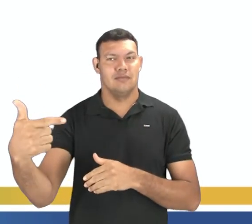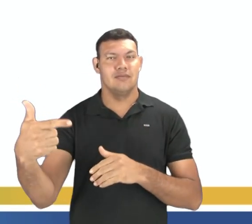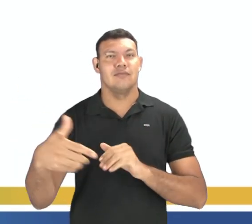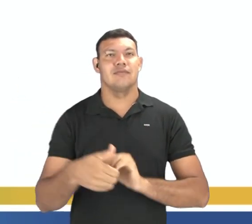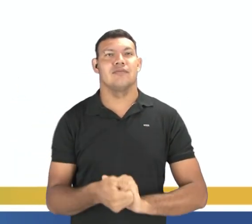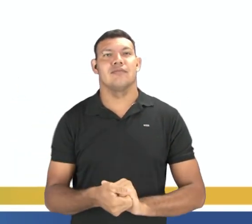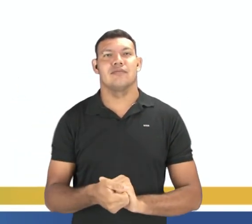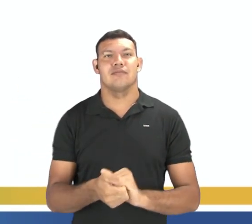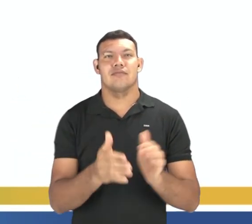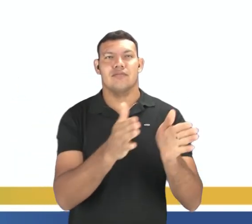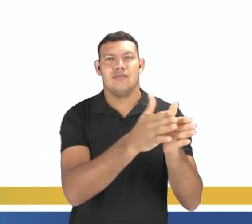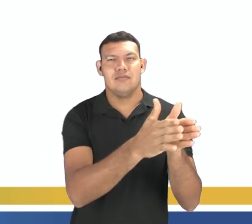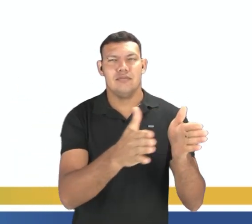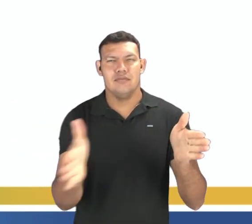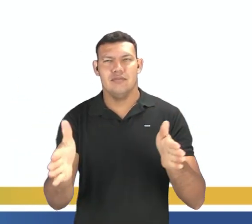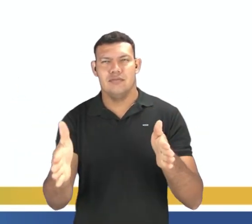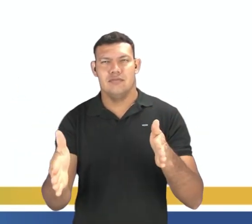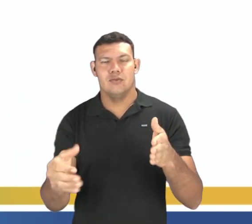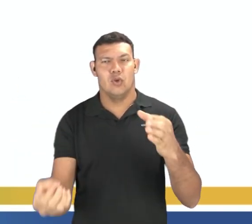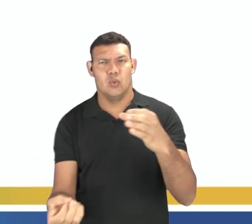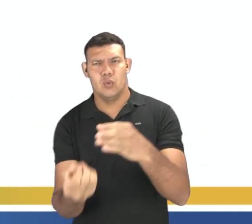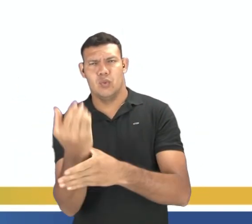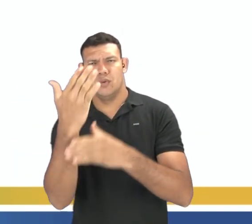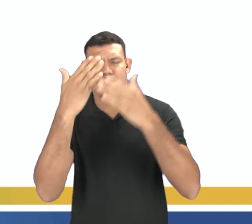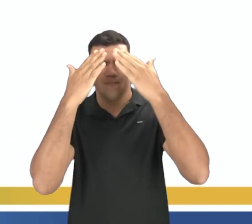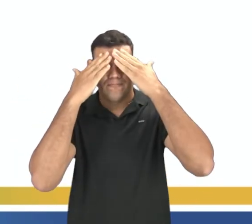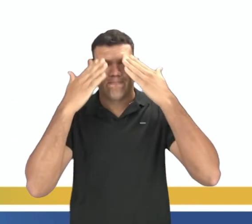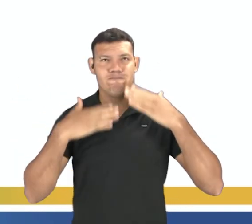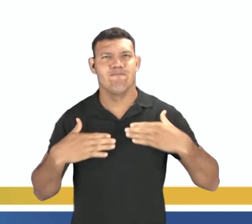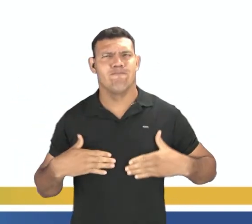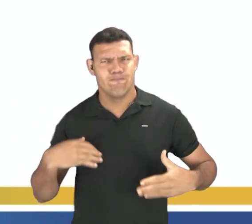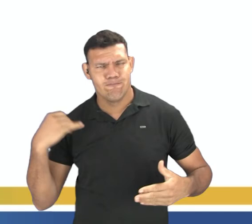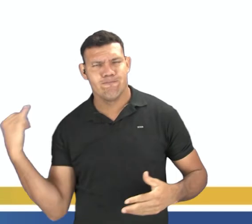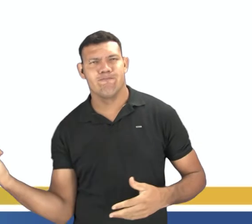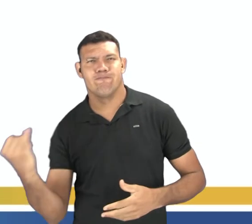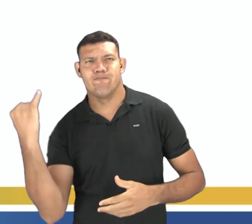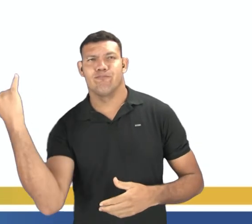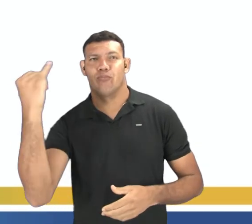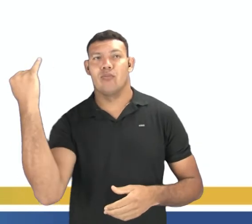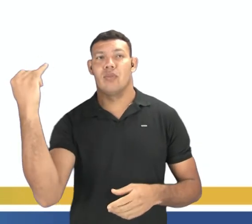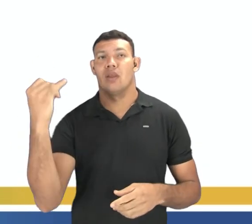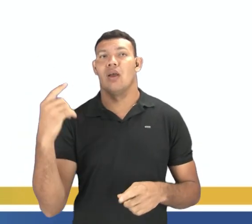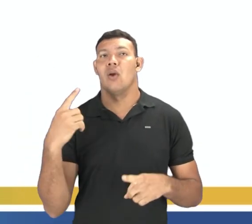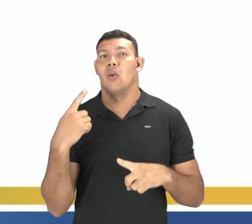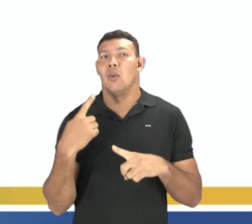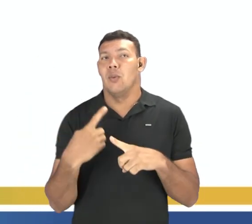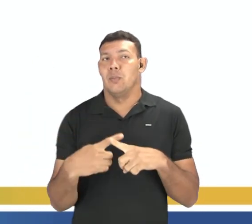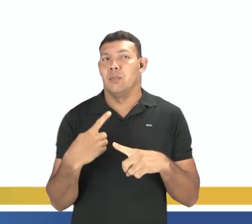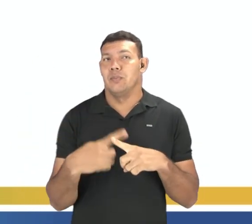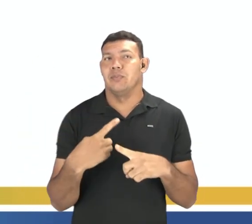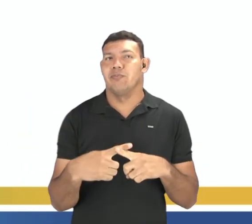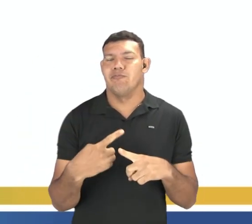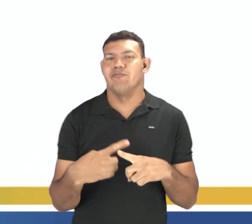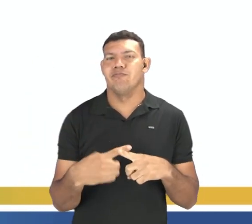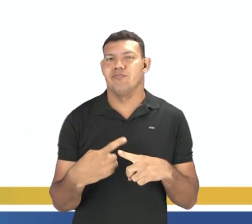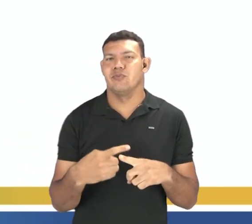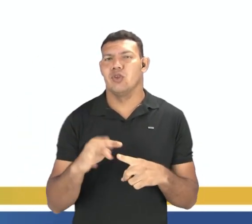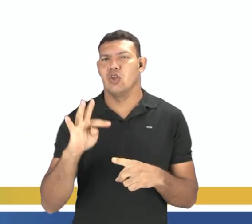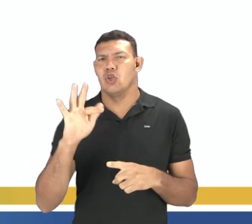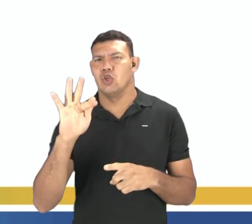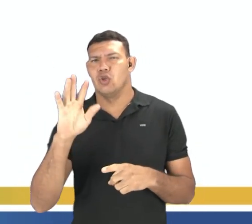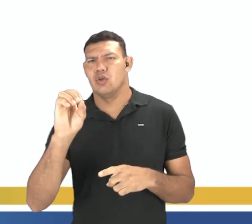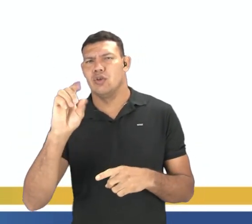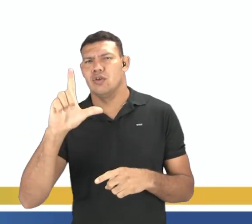A fase da organogênese é uma fase muito importante, pois é nela que os folhetos embrionários